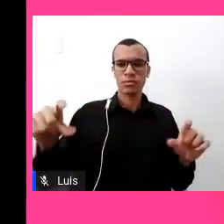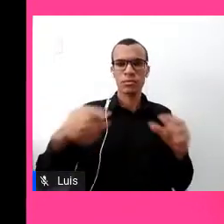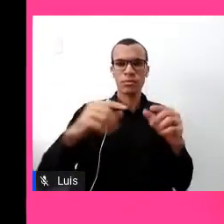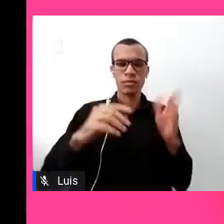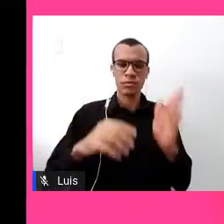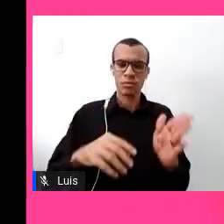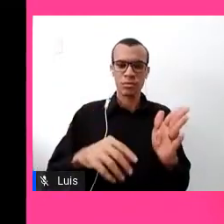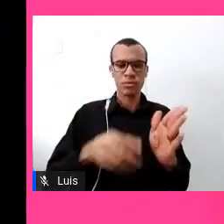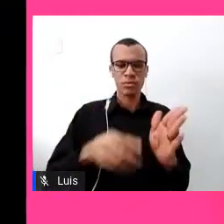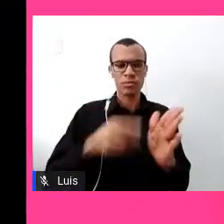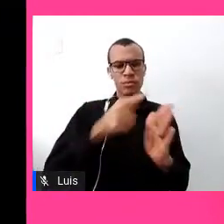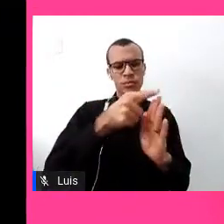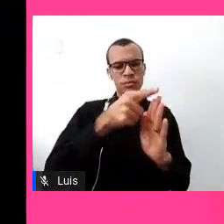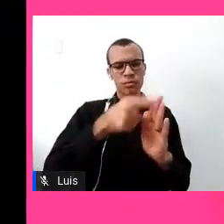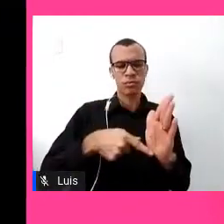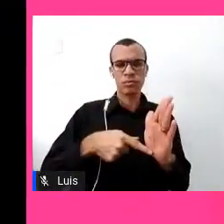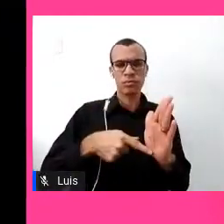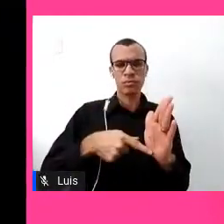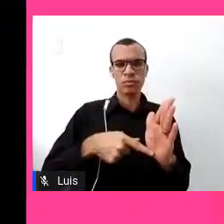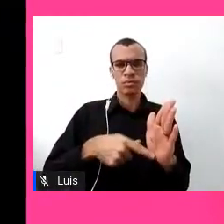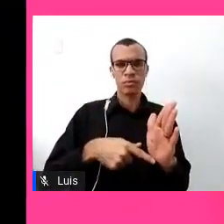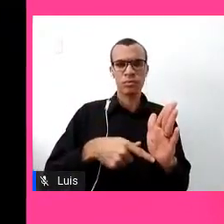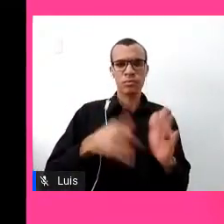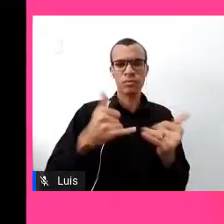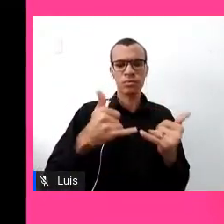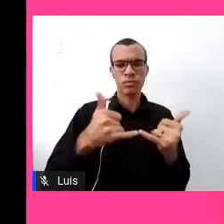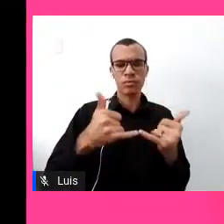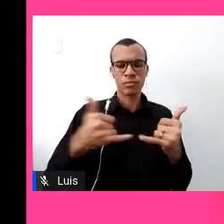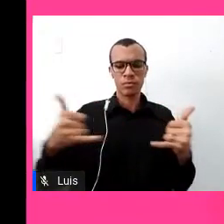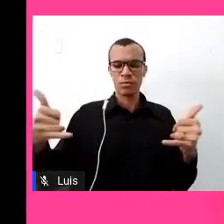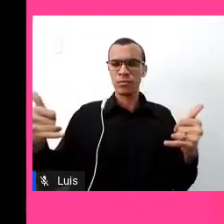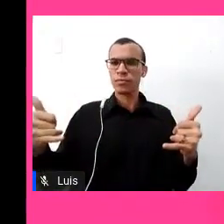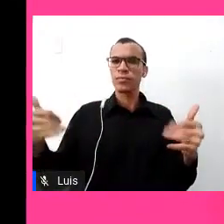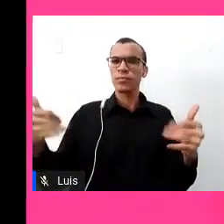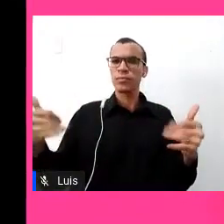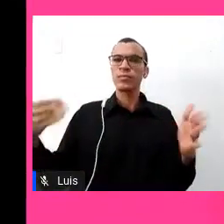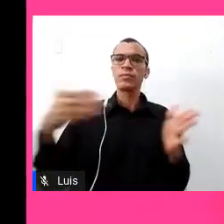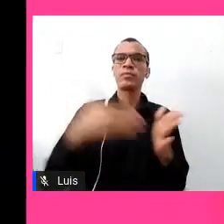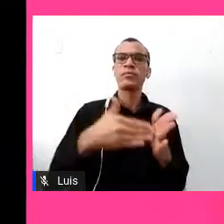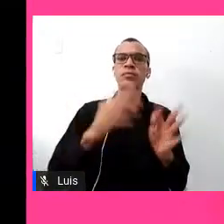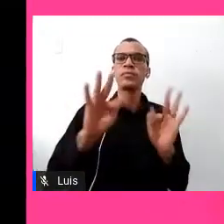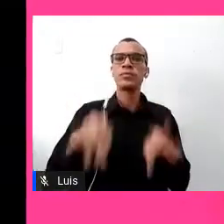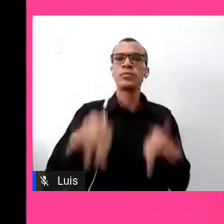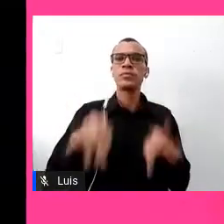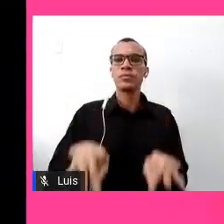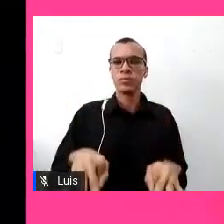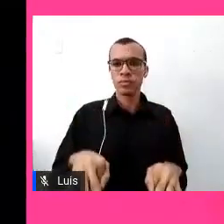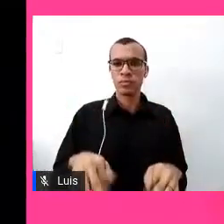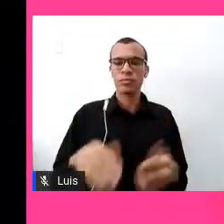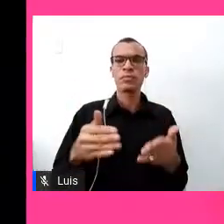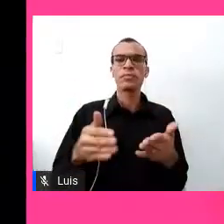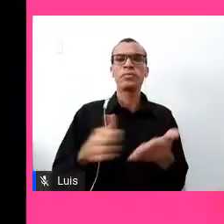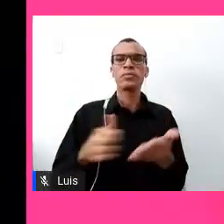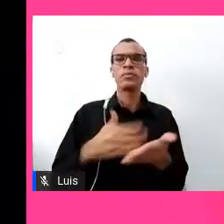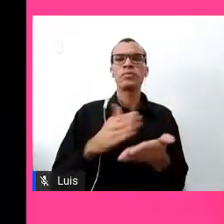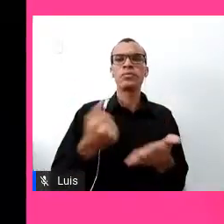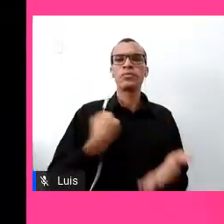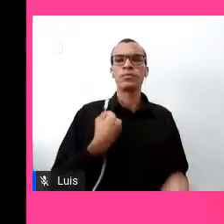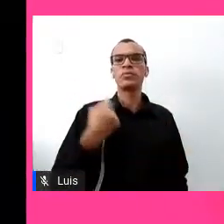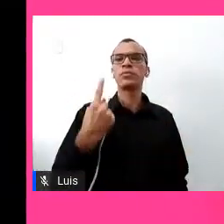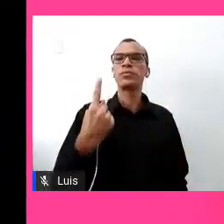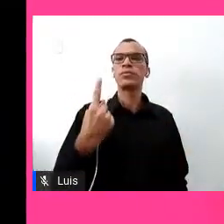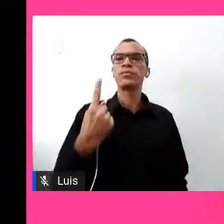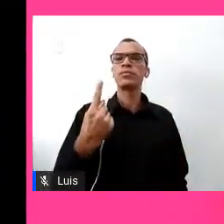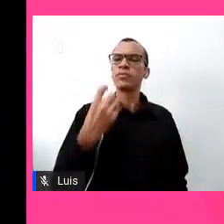um risco da linha que determina o final da página número 1. Por que é bom fazer